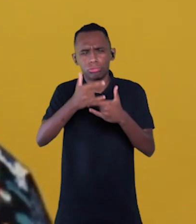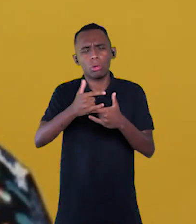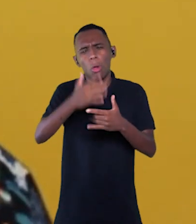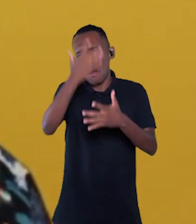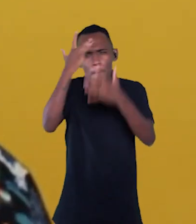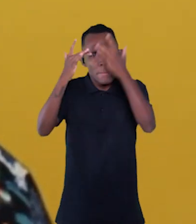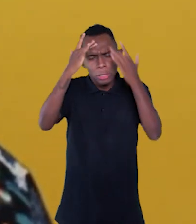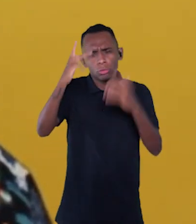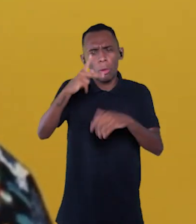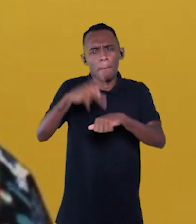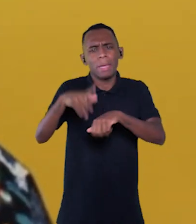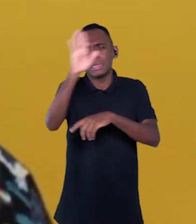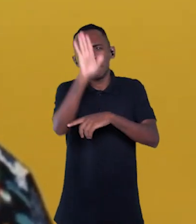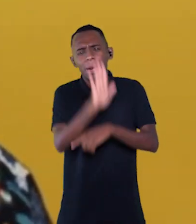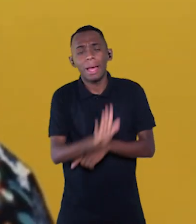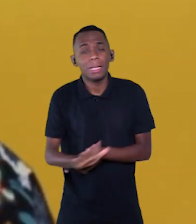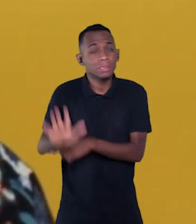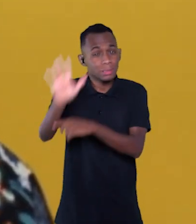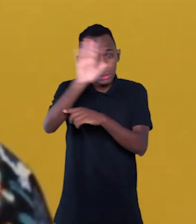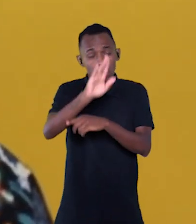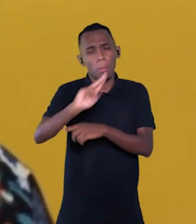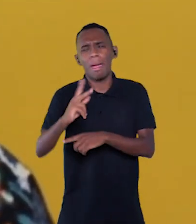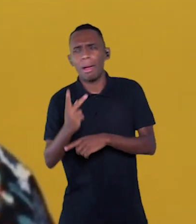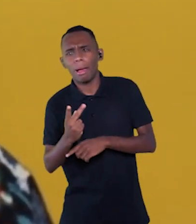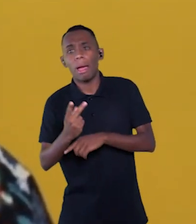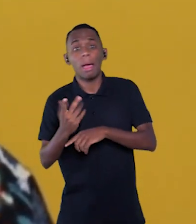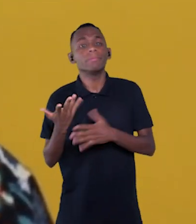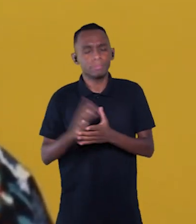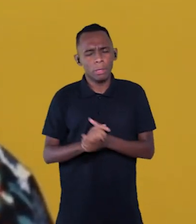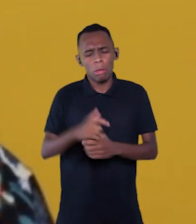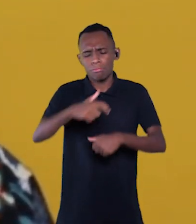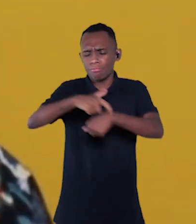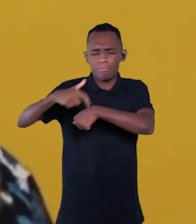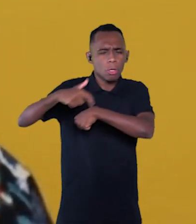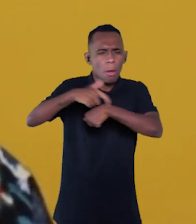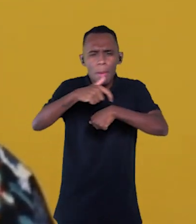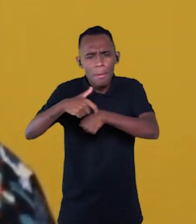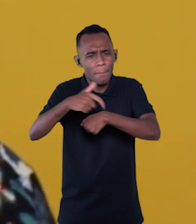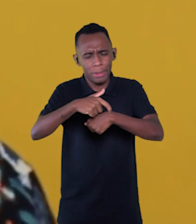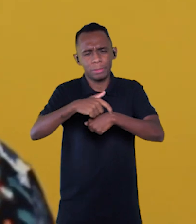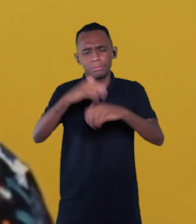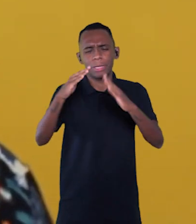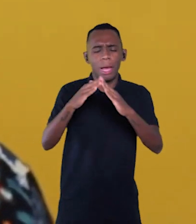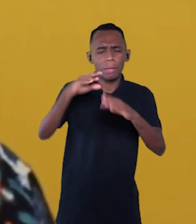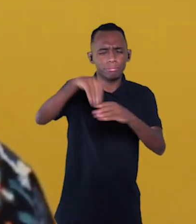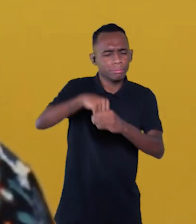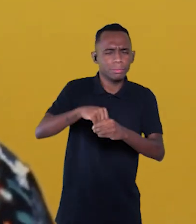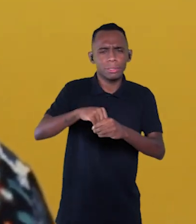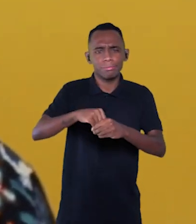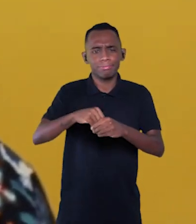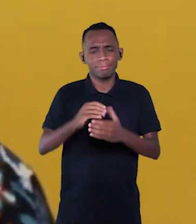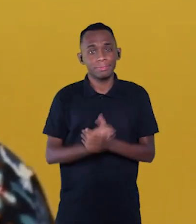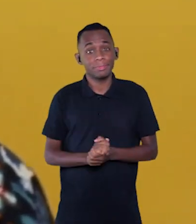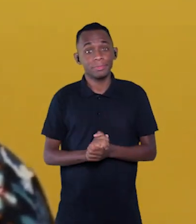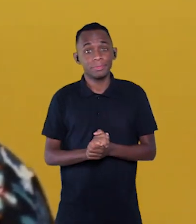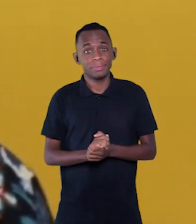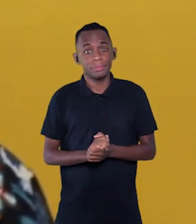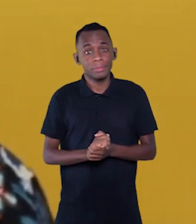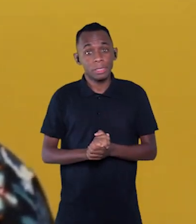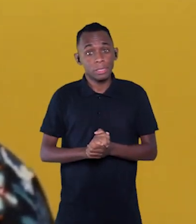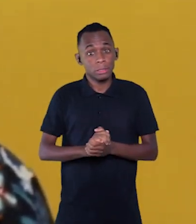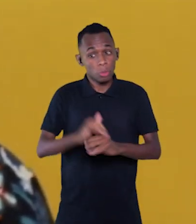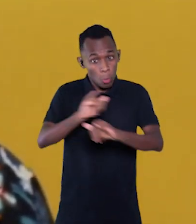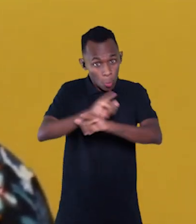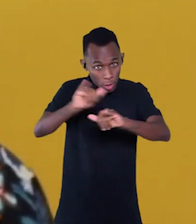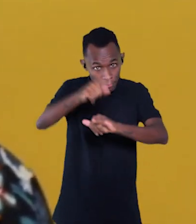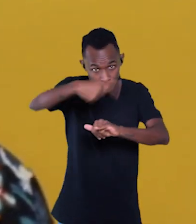do Brasil, do mundo, de Belo Horizonte, para você assistir a qualquer hora da sua casa, de onde você estiver. E recebendo a nossa